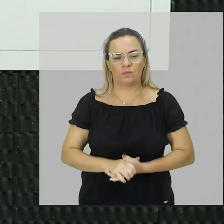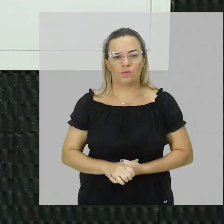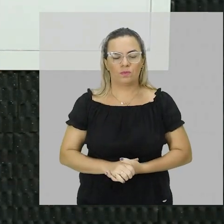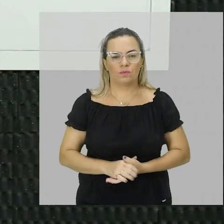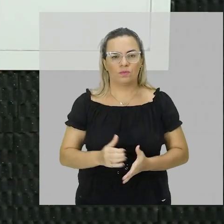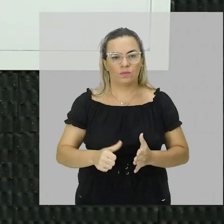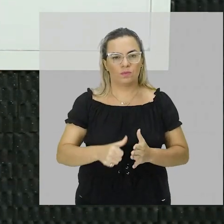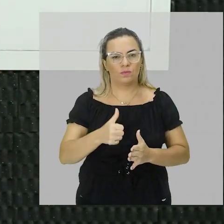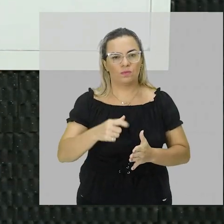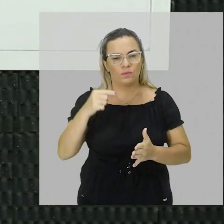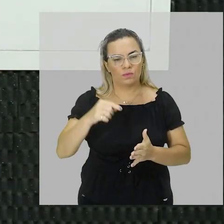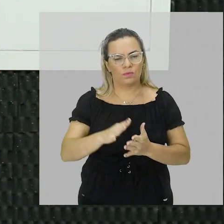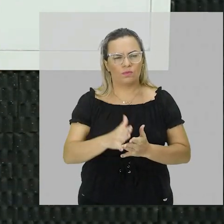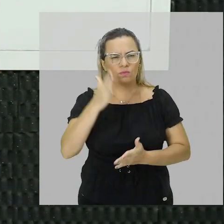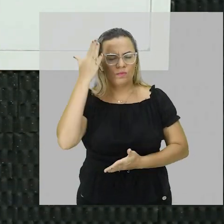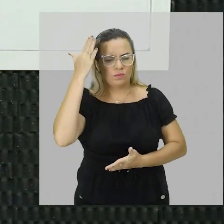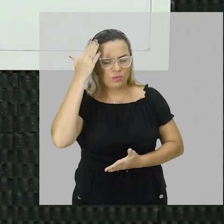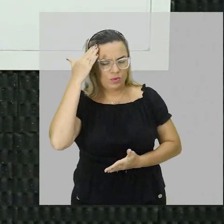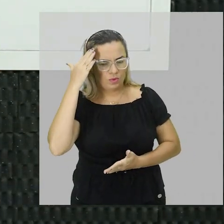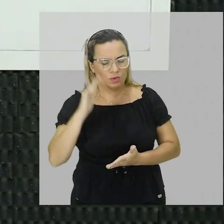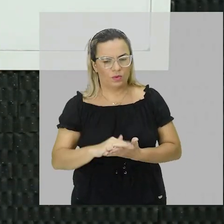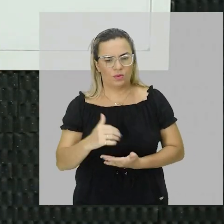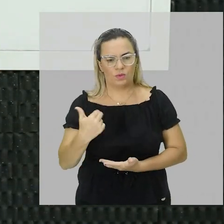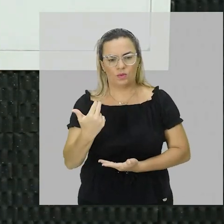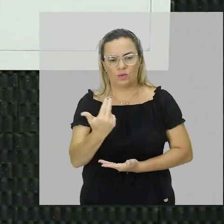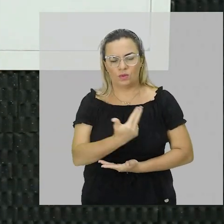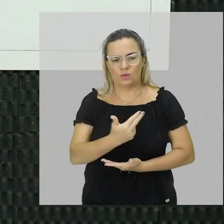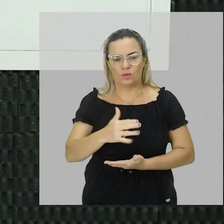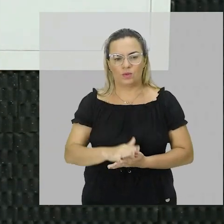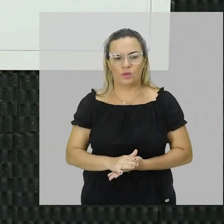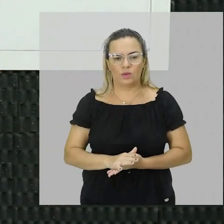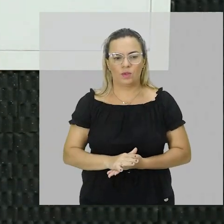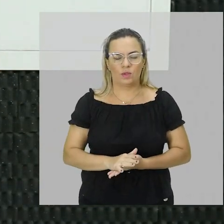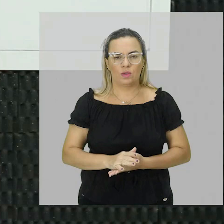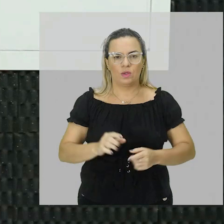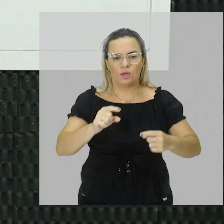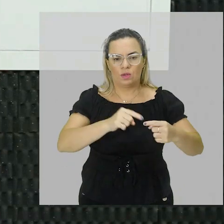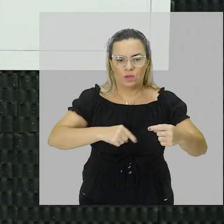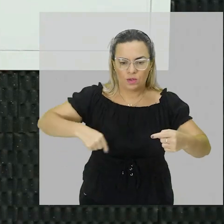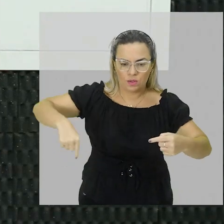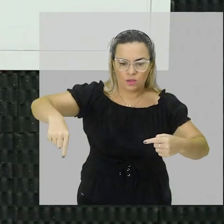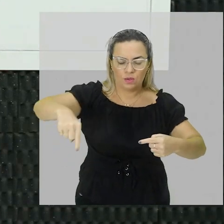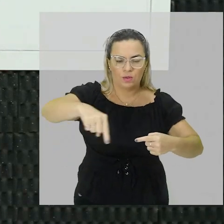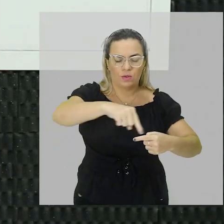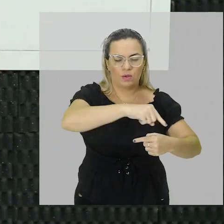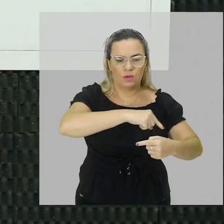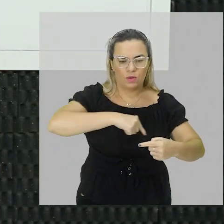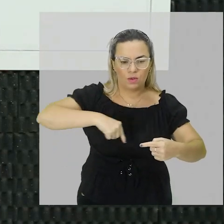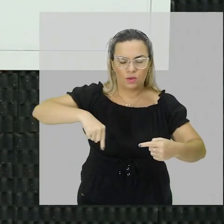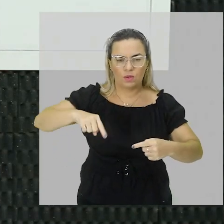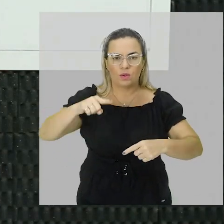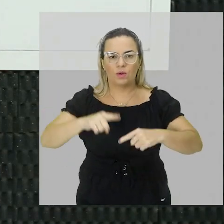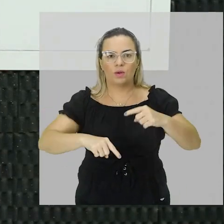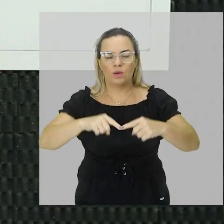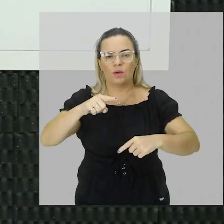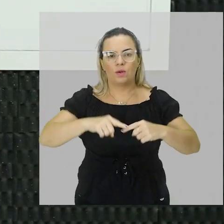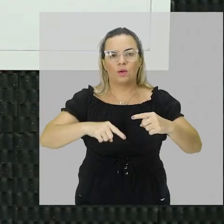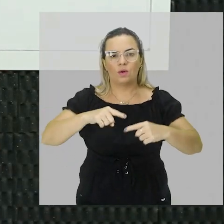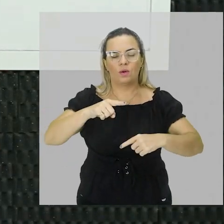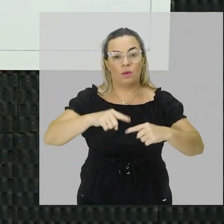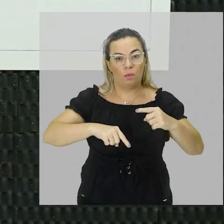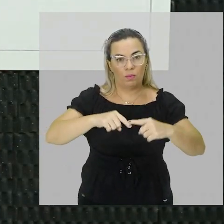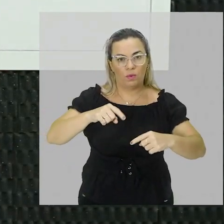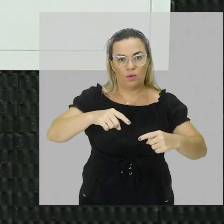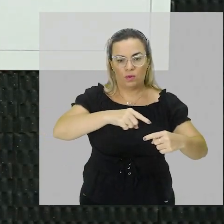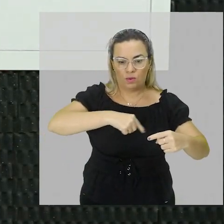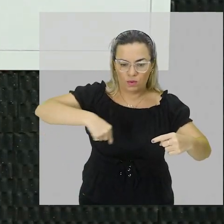então a primeira coisa é o seguinte, nós estamos trabalhando com um movimento circular. Então ele fala que nós vamos pegar um objeto que vai fazer um movimento circular em